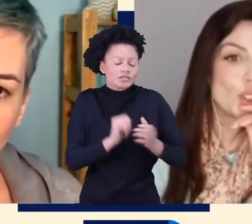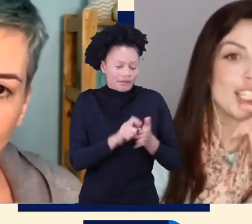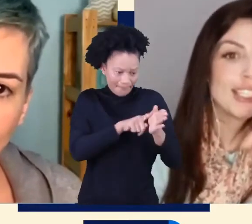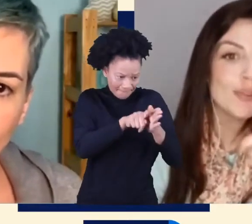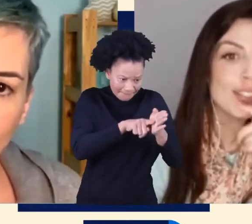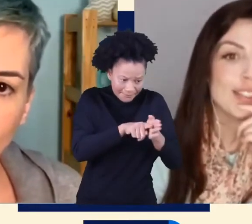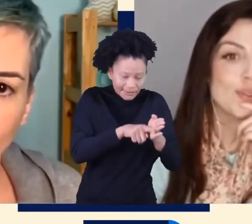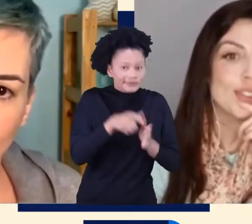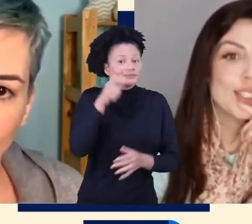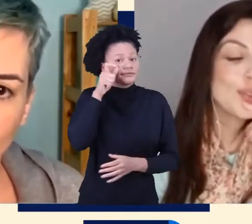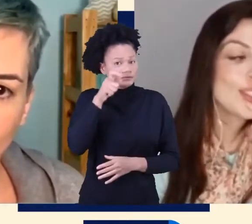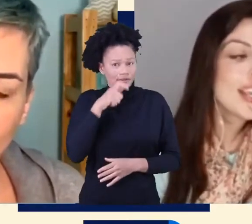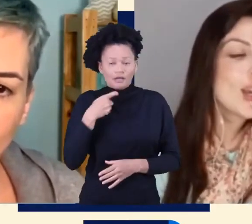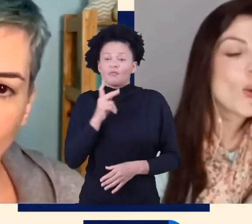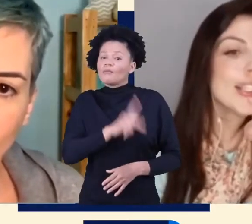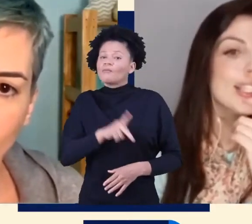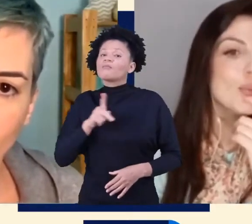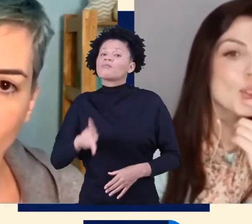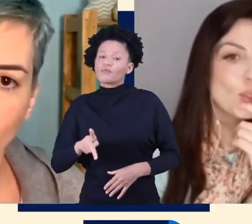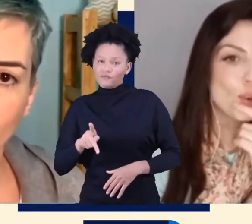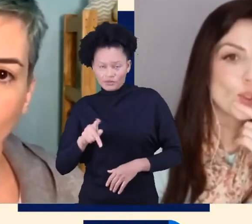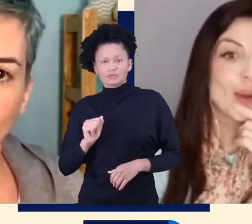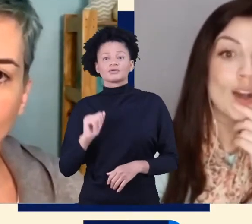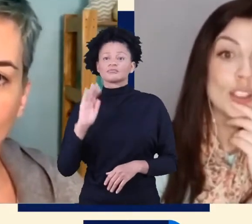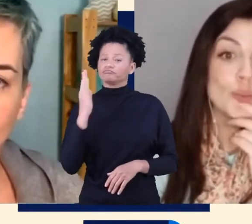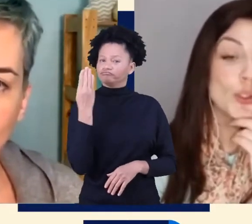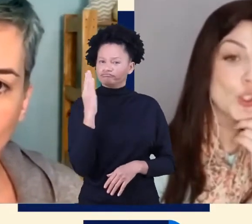de biologia lá nos Estados Unidos. Quando ela